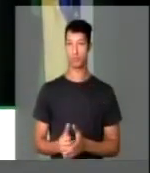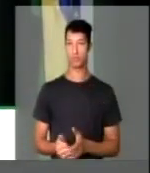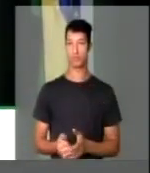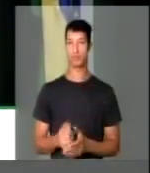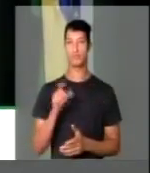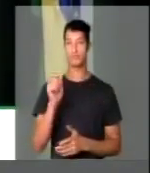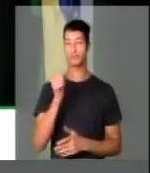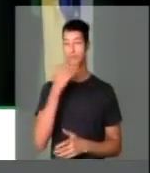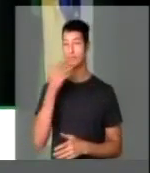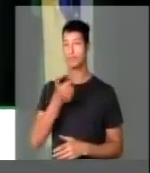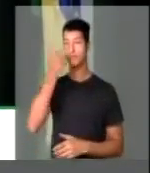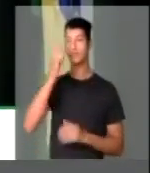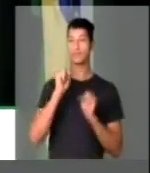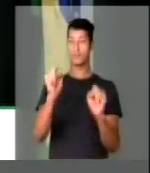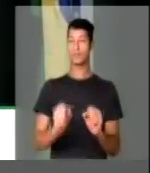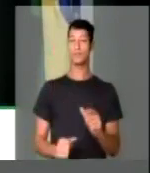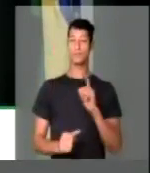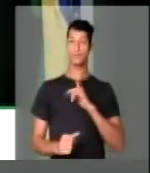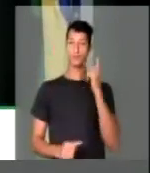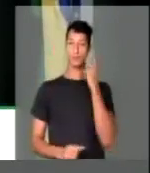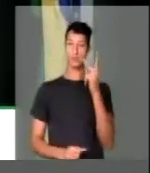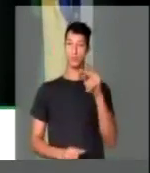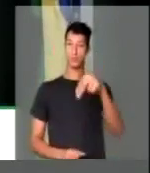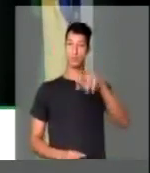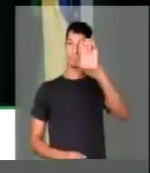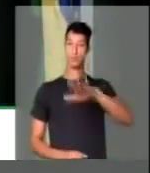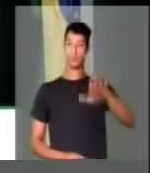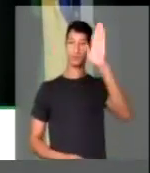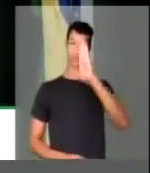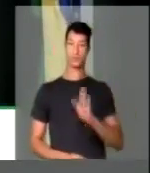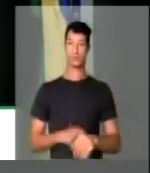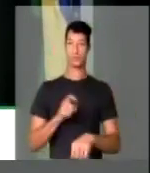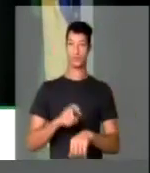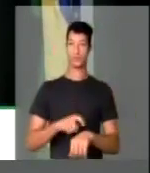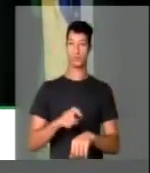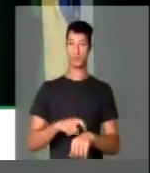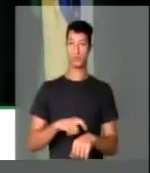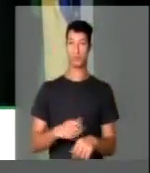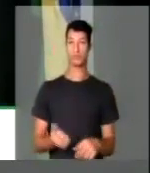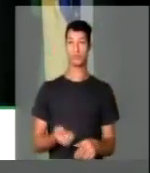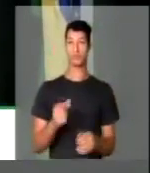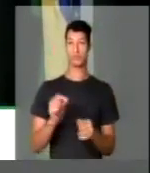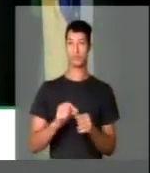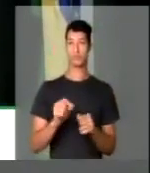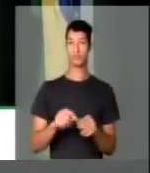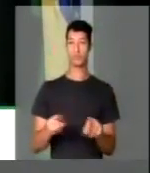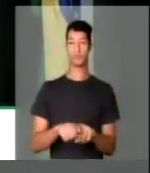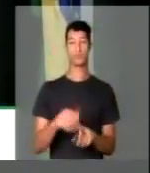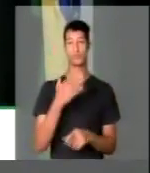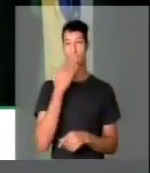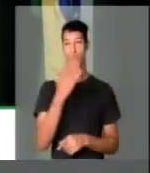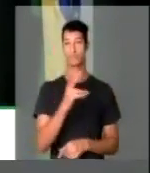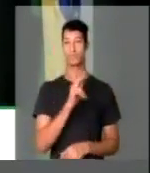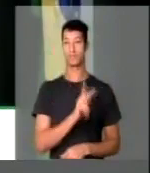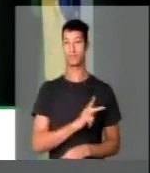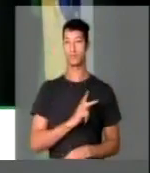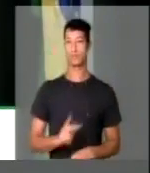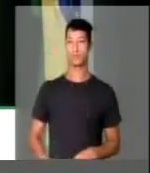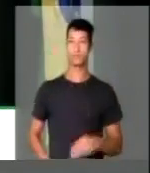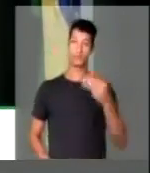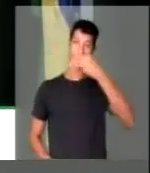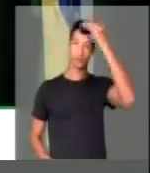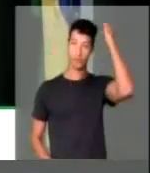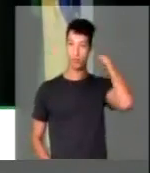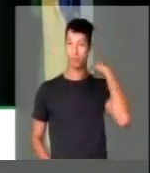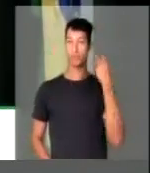o que melhor pode haver para o Nordeste do Brasil nesse momento. Faço, inclusive, um apelo ao presidente Michel